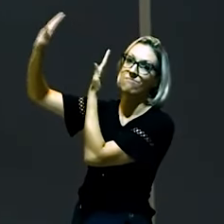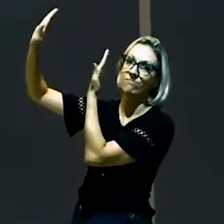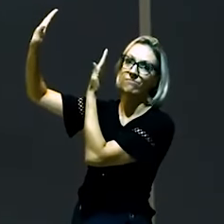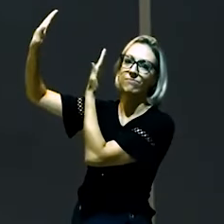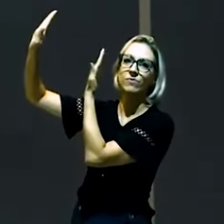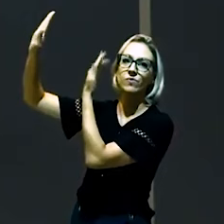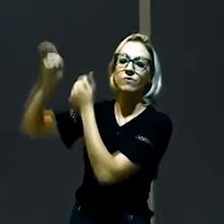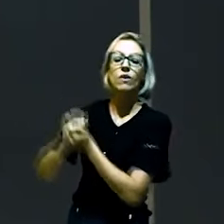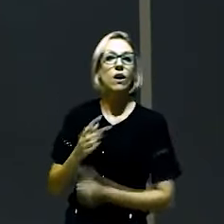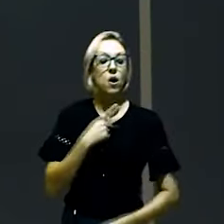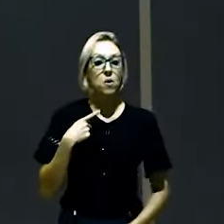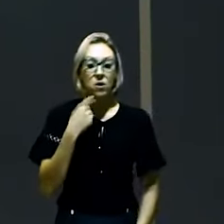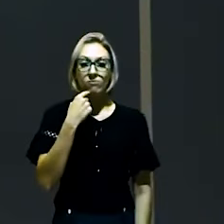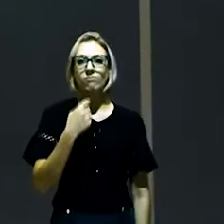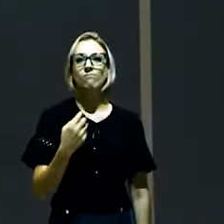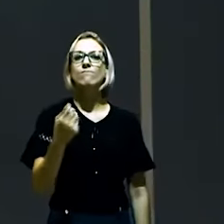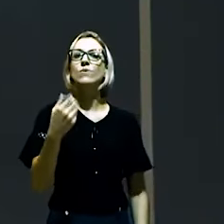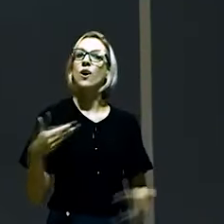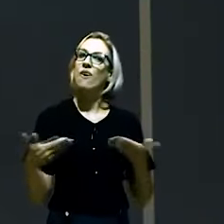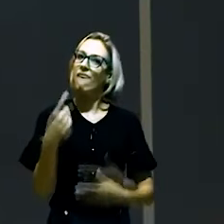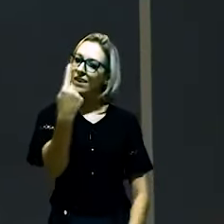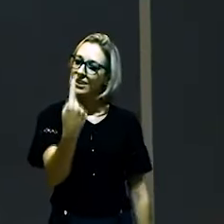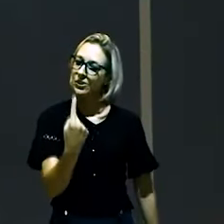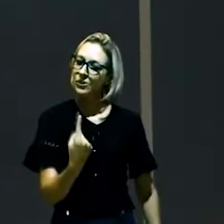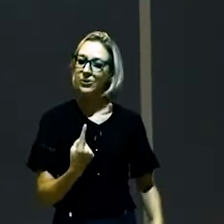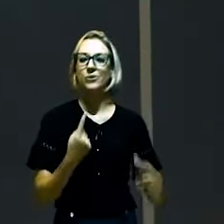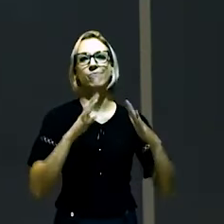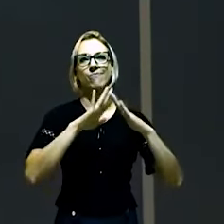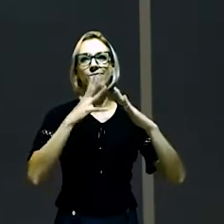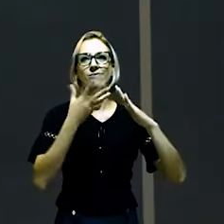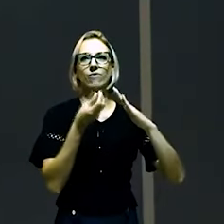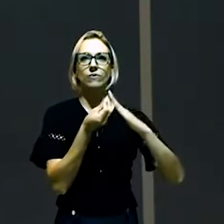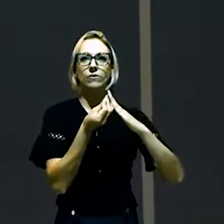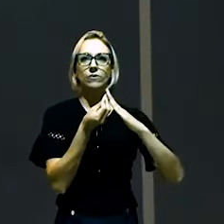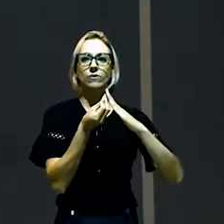Pastor, mas eu estou aqui hoje. Sim, glória a Deus por isso.